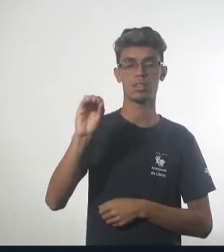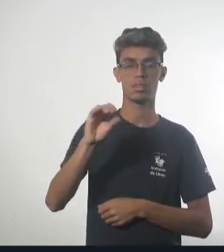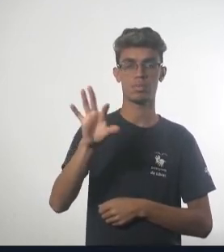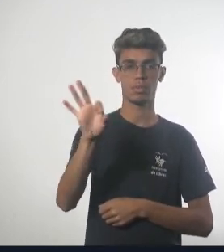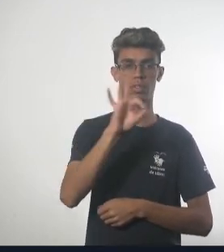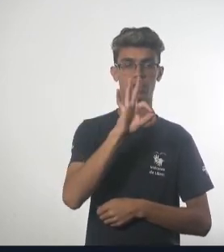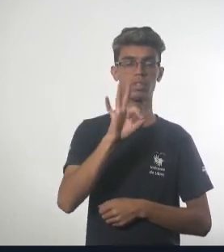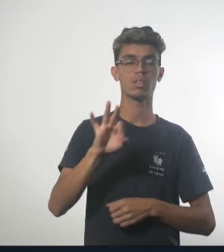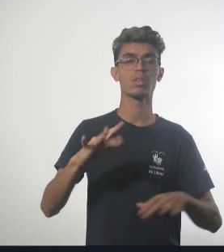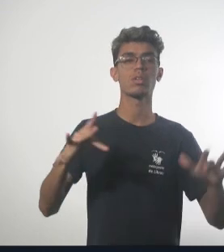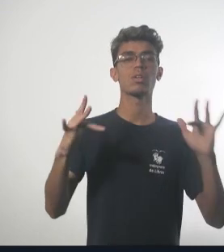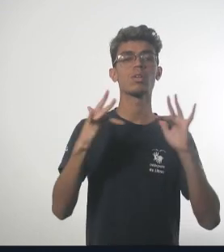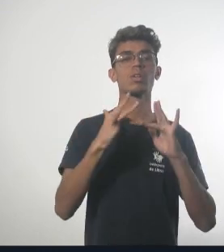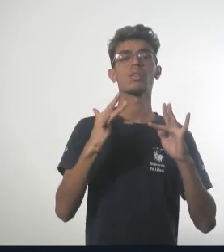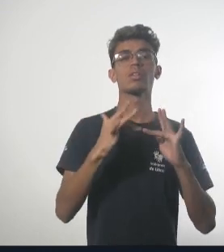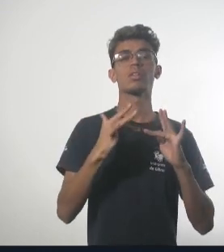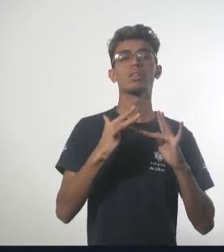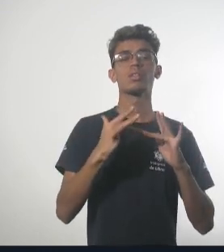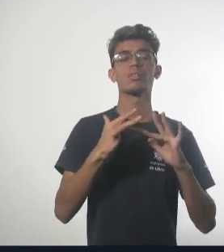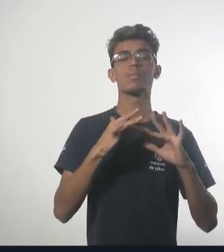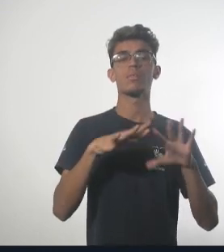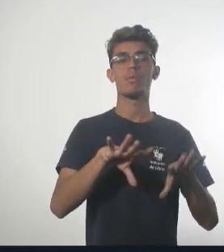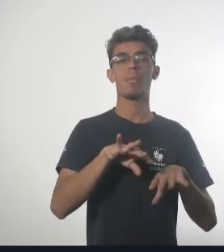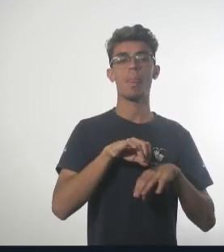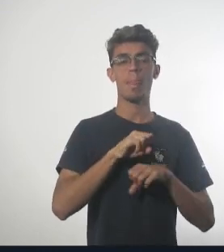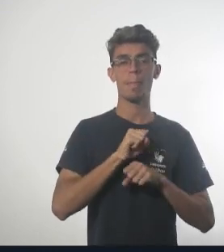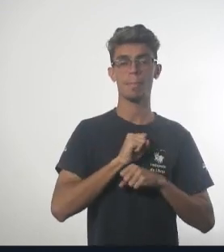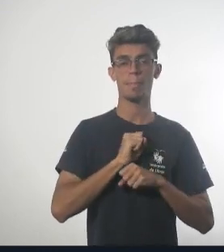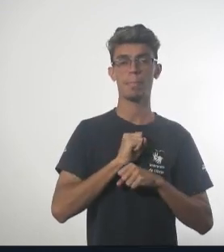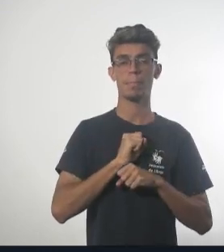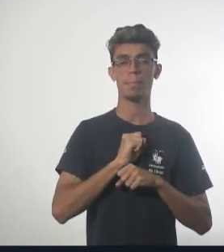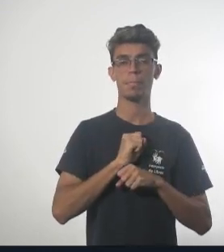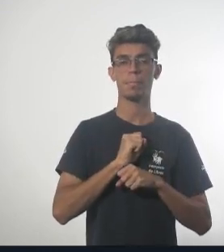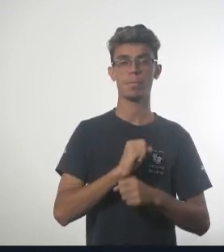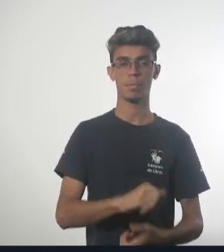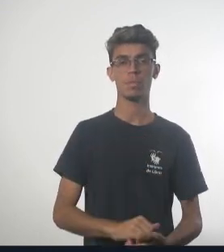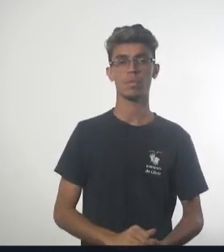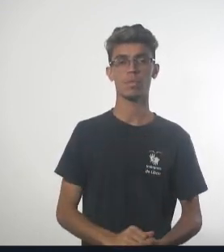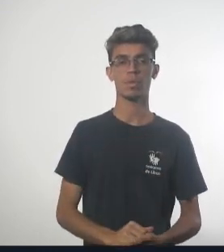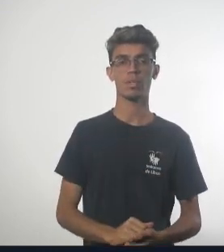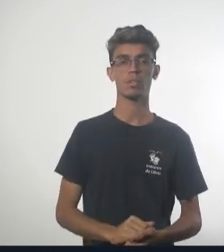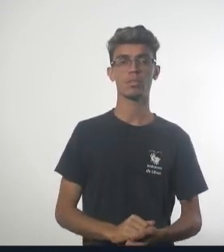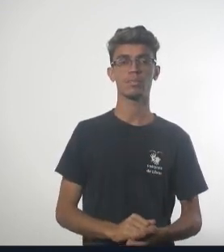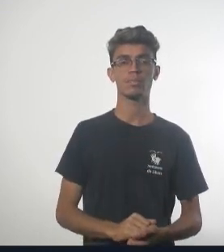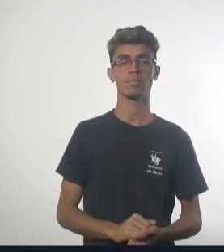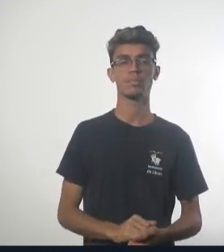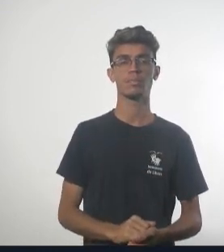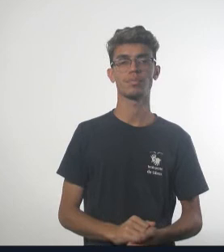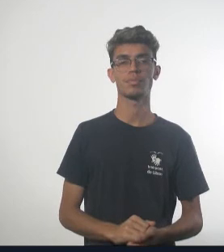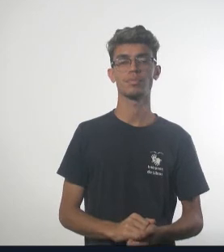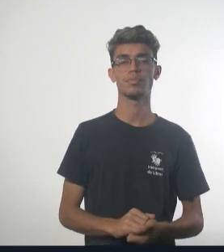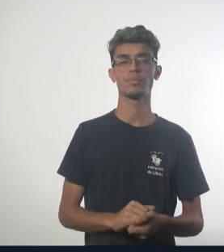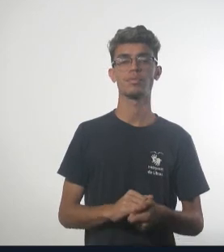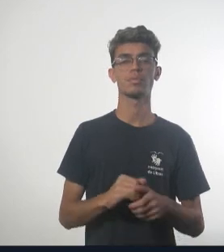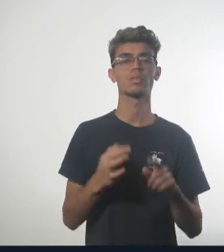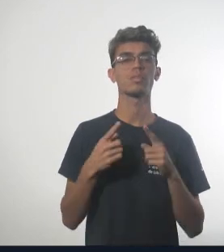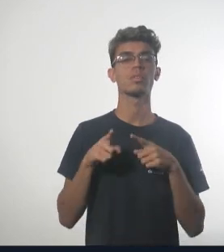percentual desses contatos que se infectaram a partir desses casos índices. E essa taxa de ataque foi de